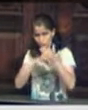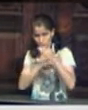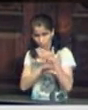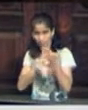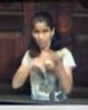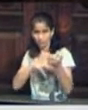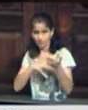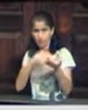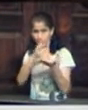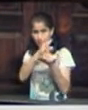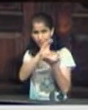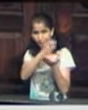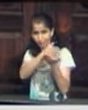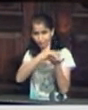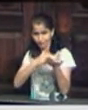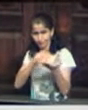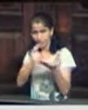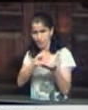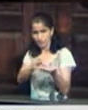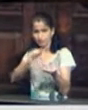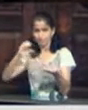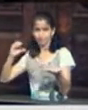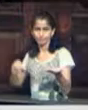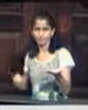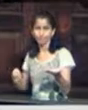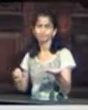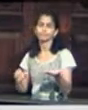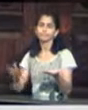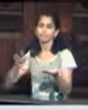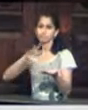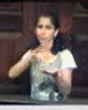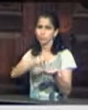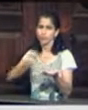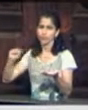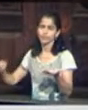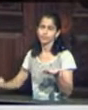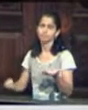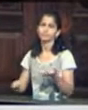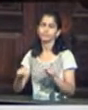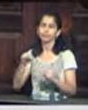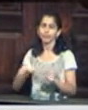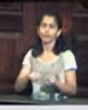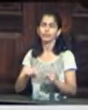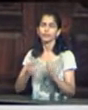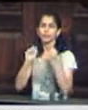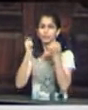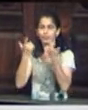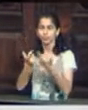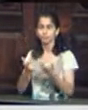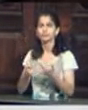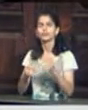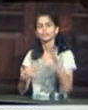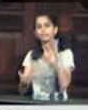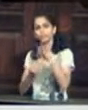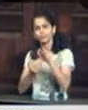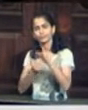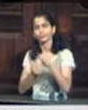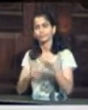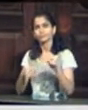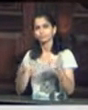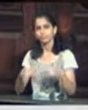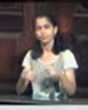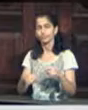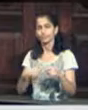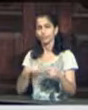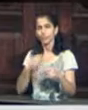estão vinculados ao Fundo Estadual de Habitação de Interesse Social. Portanto, a Assembleia terá que barrar. Eu ofereci emenda para